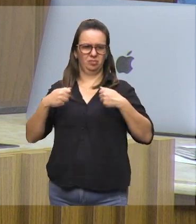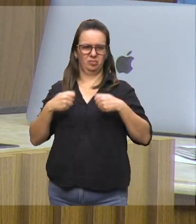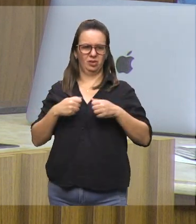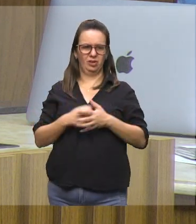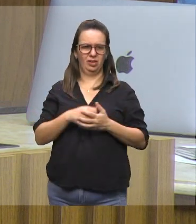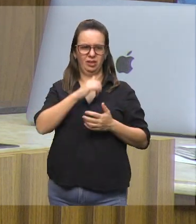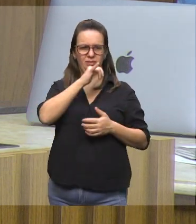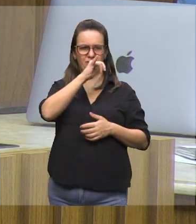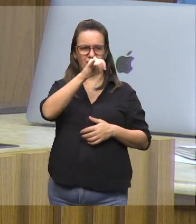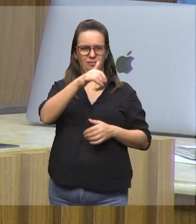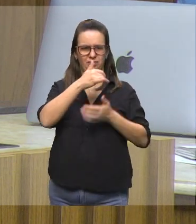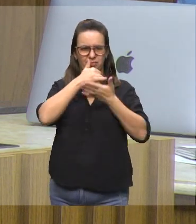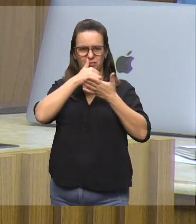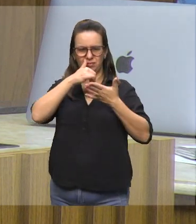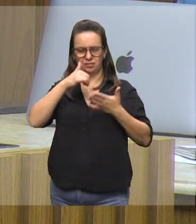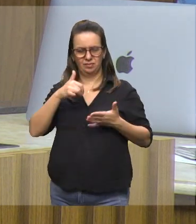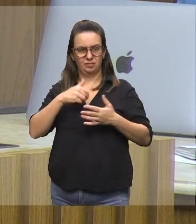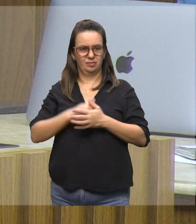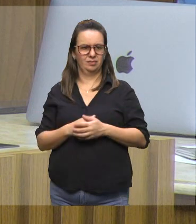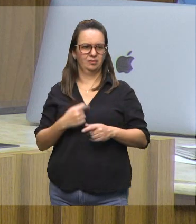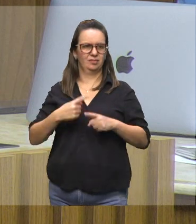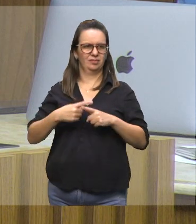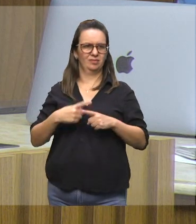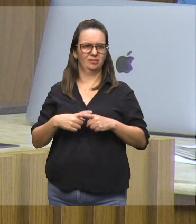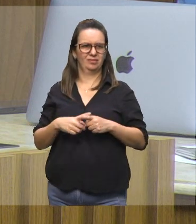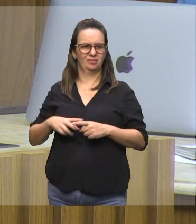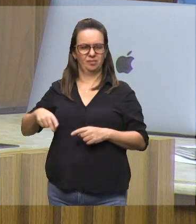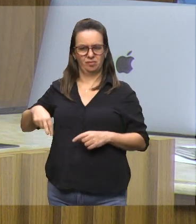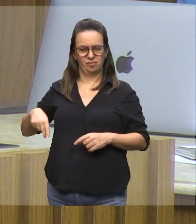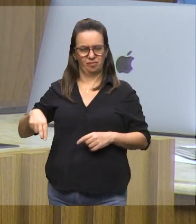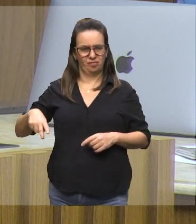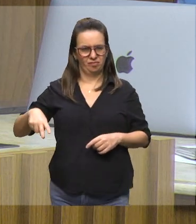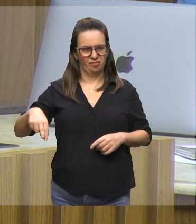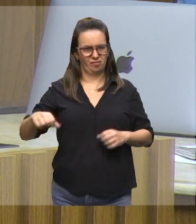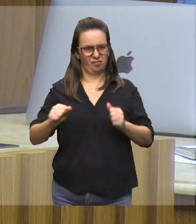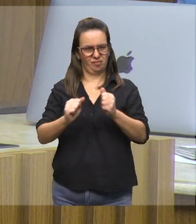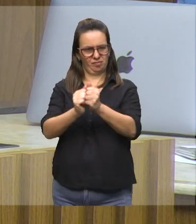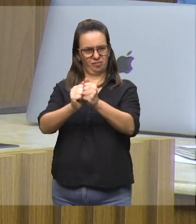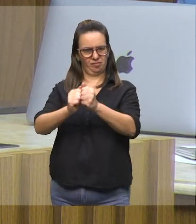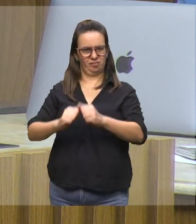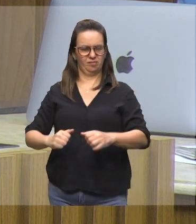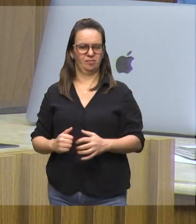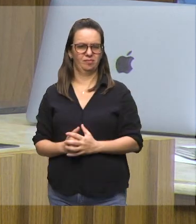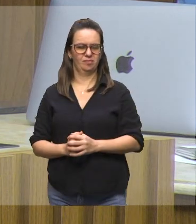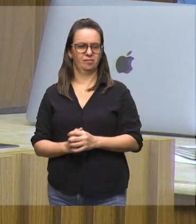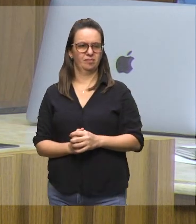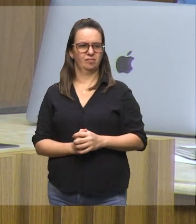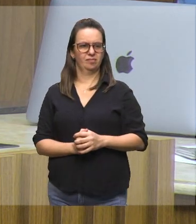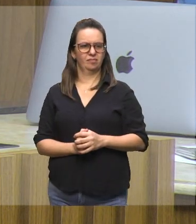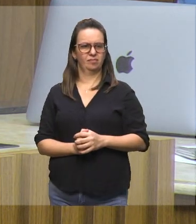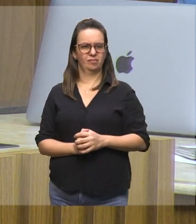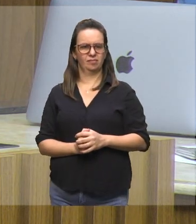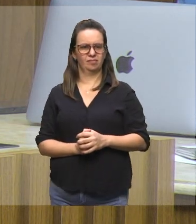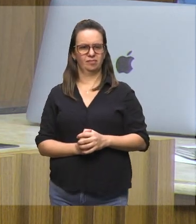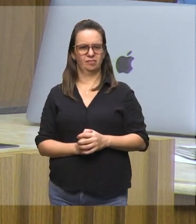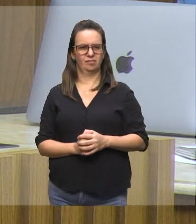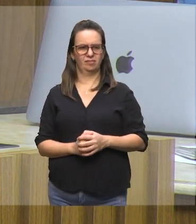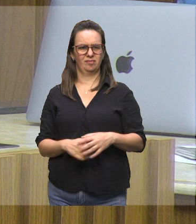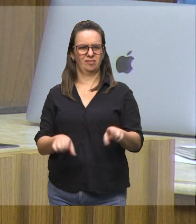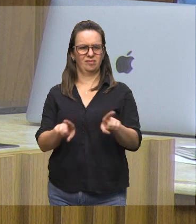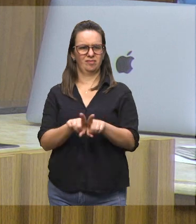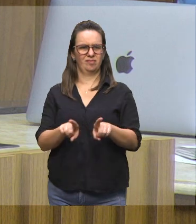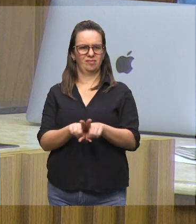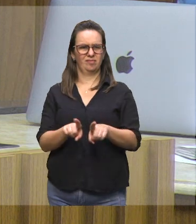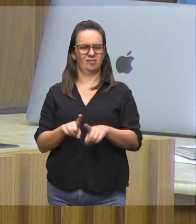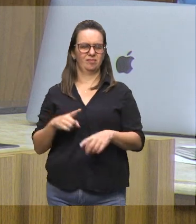que falar do tráfico. Porque caminha junto. Né? E assim nós temos